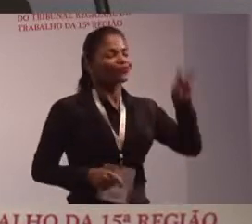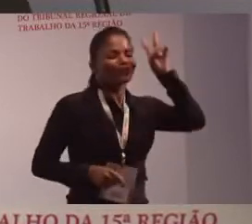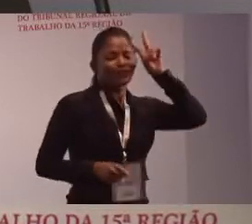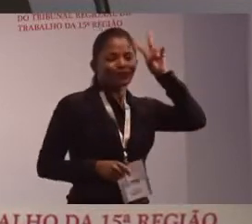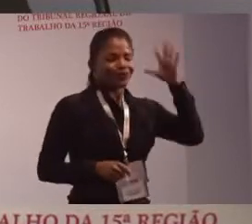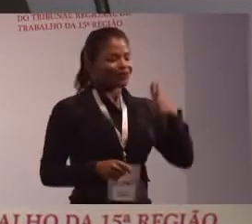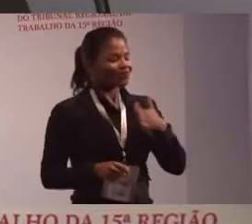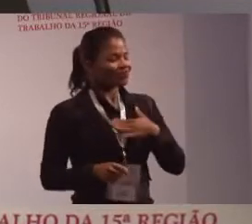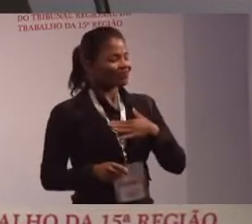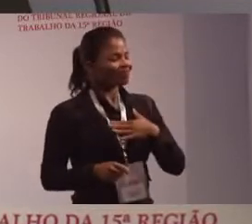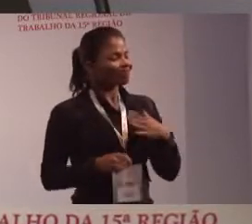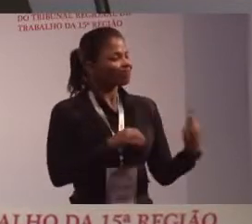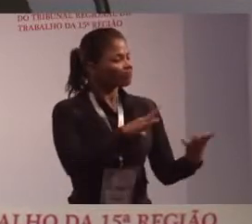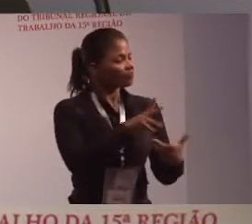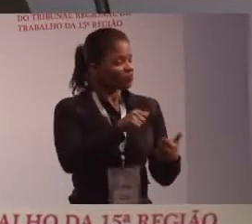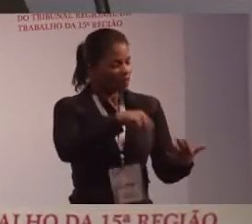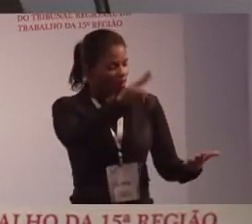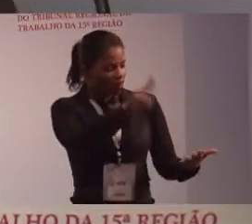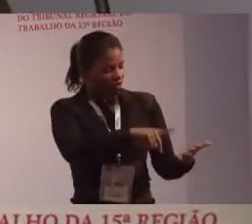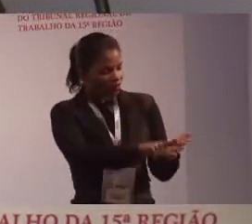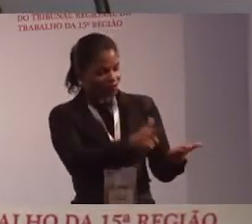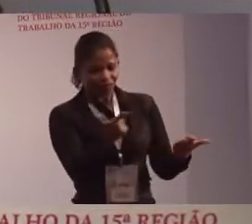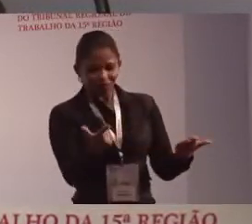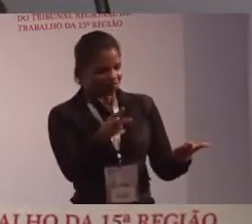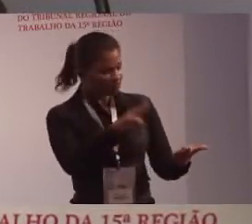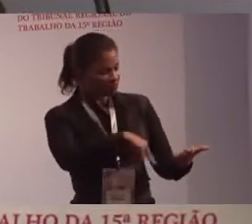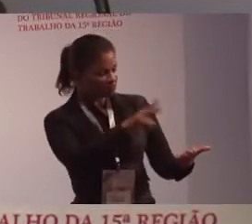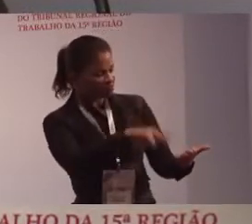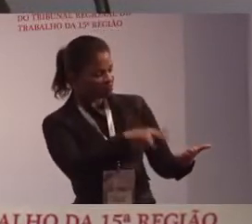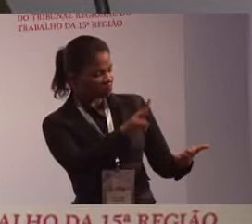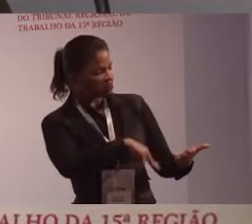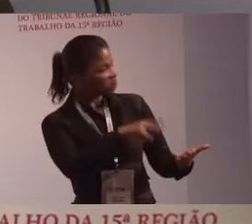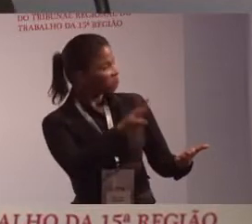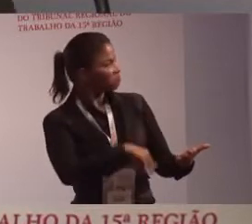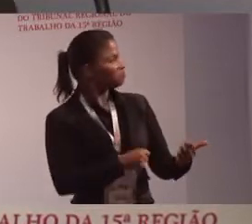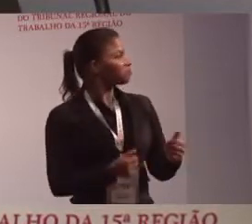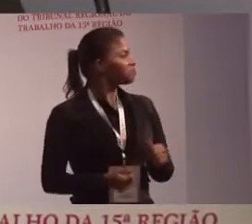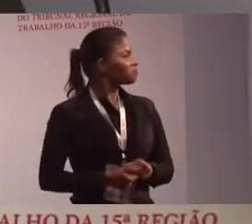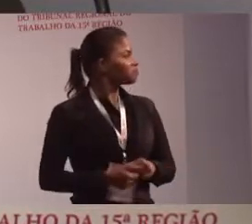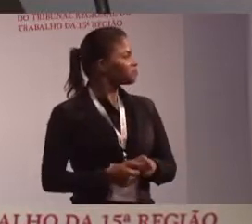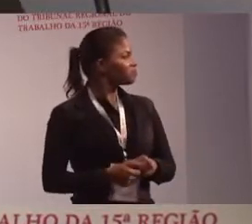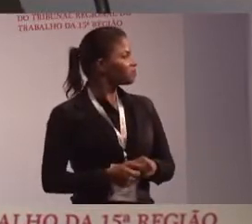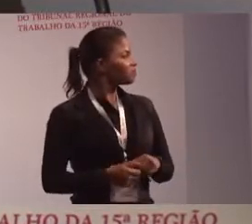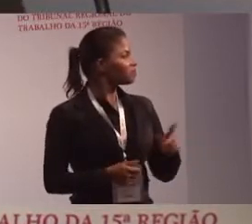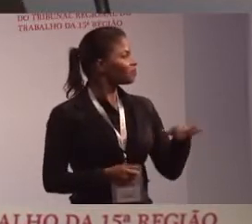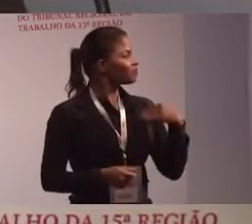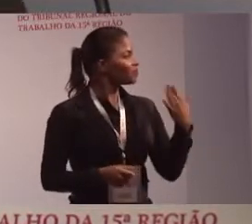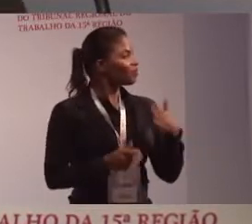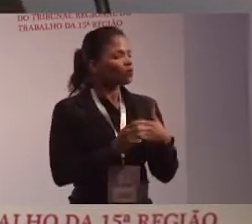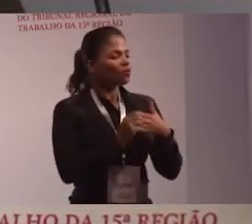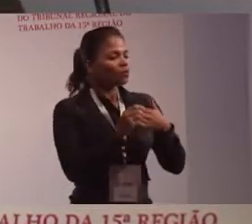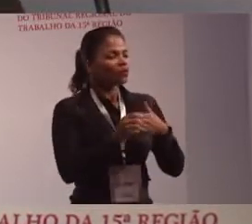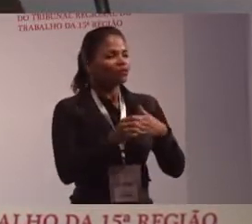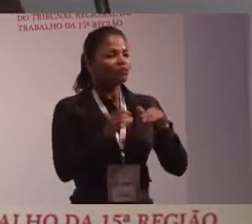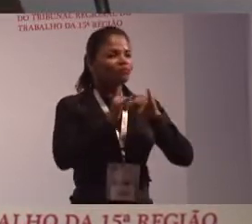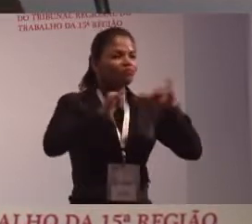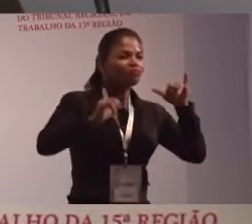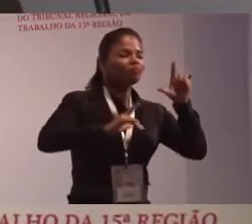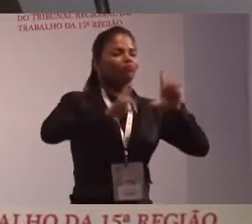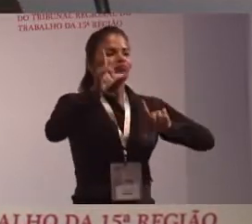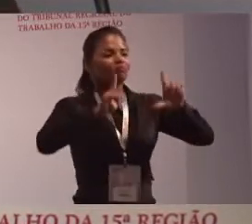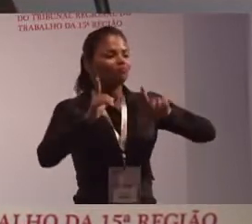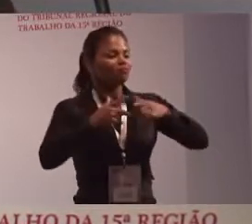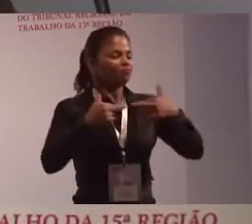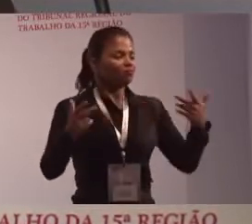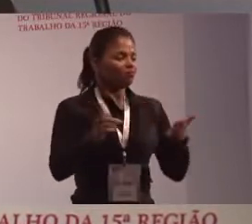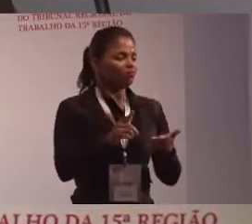meu, todo mundo lê muitos jornais, porque pior do que não ler jornal é ler um só, né? Então, acompanhando as notícias em todos os lugares,